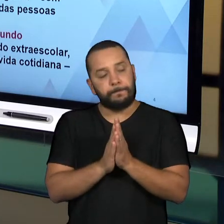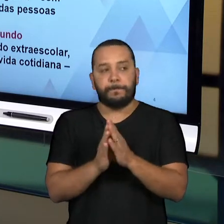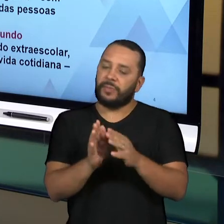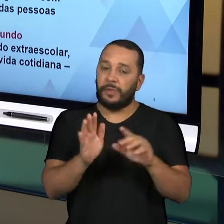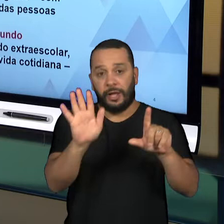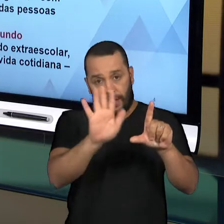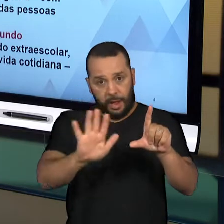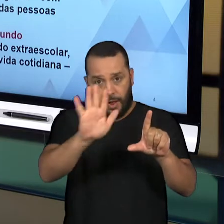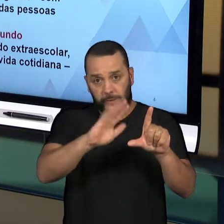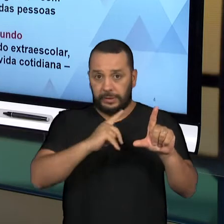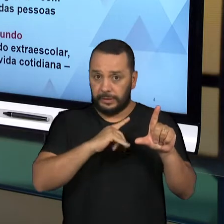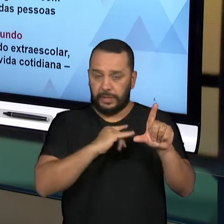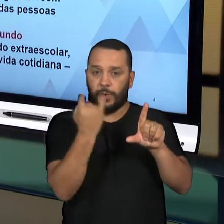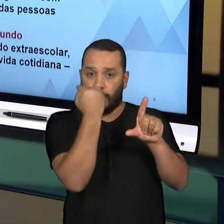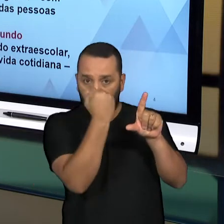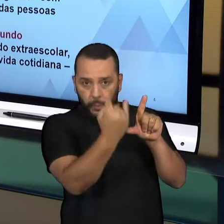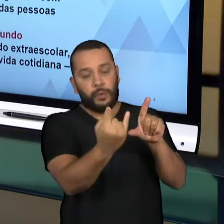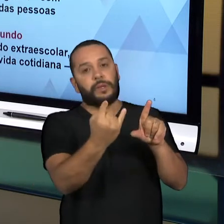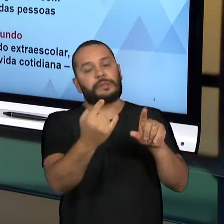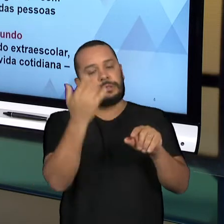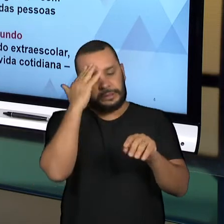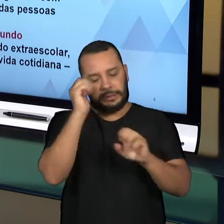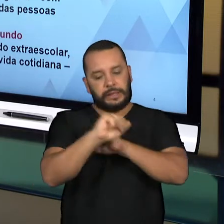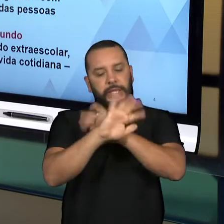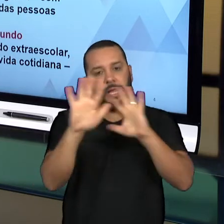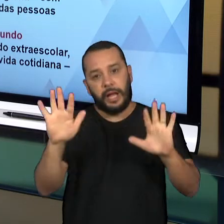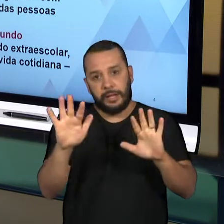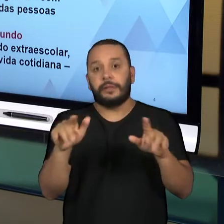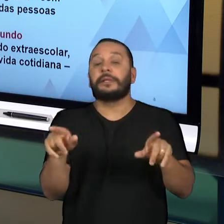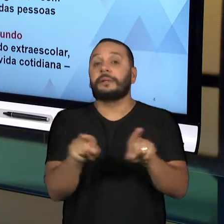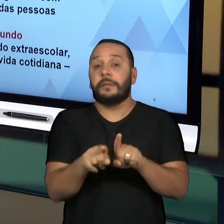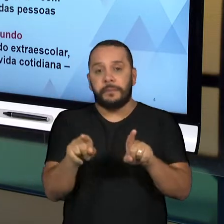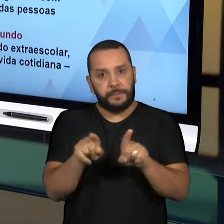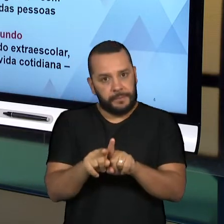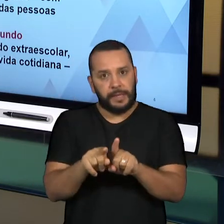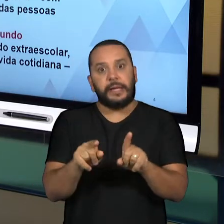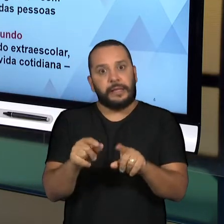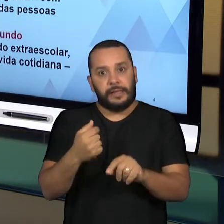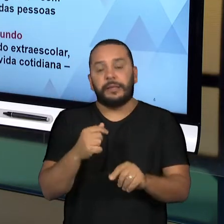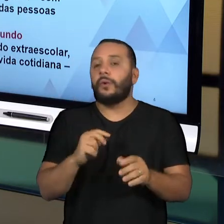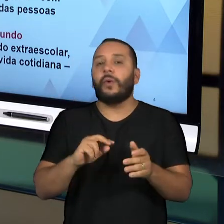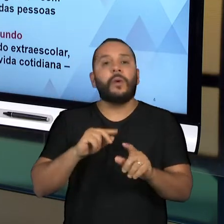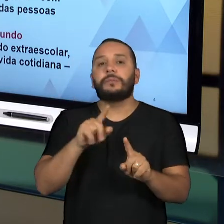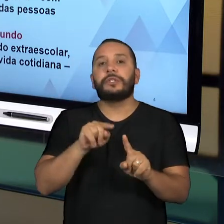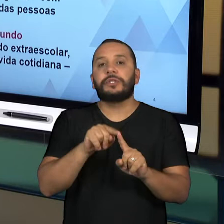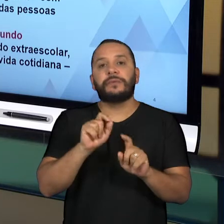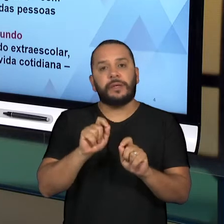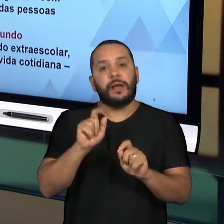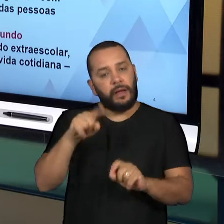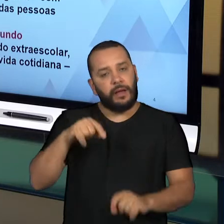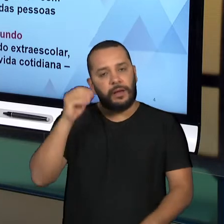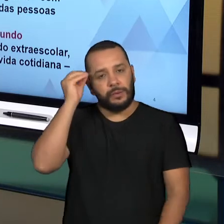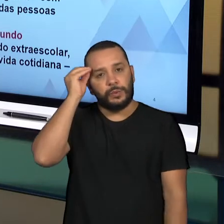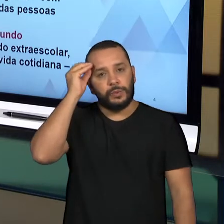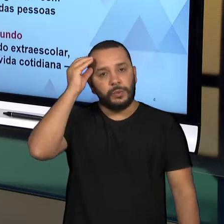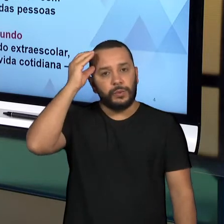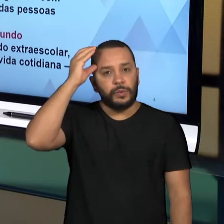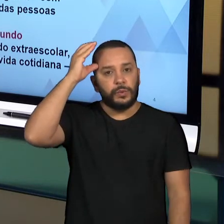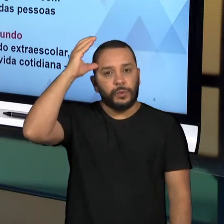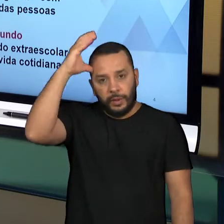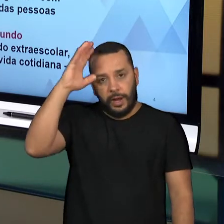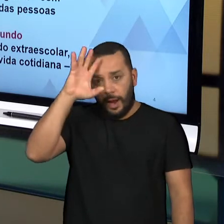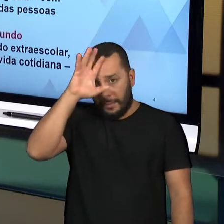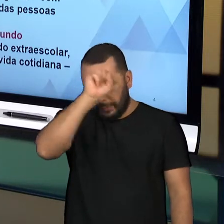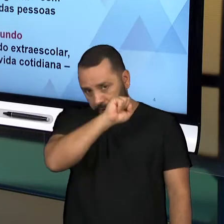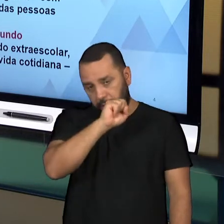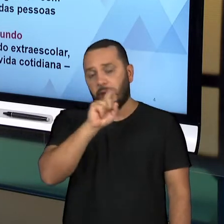atrativa ilustrativa a função de trazer um conhecimento para o estudante não a função